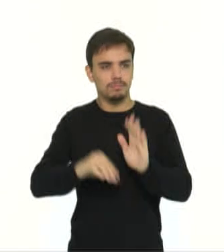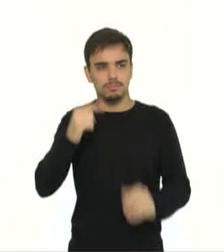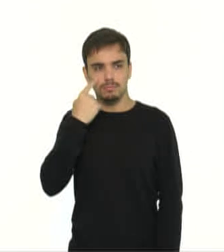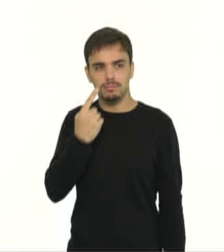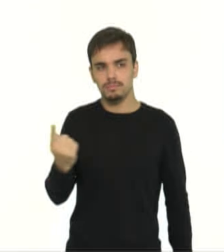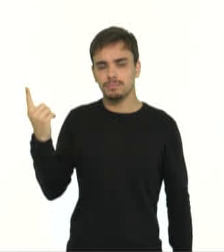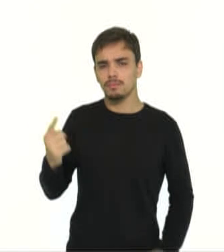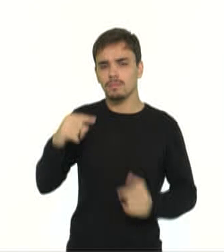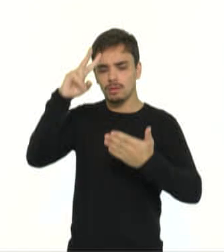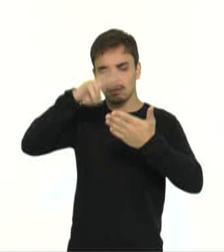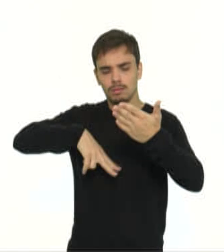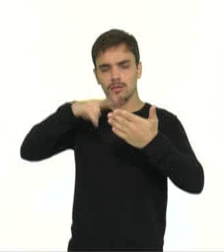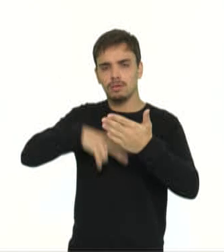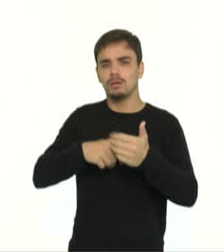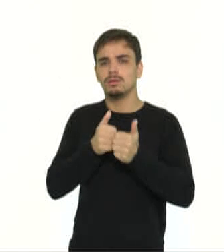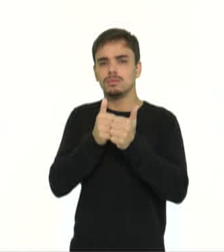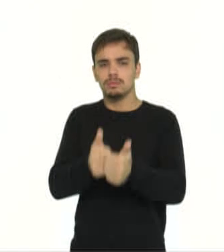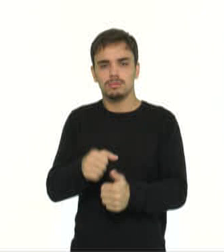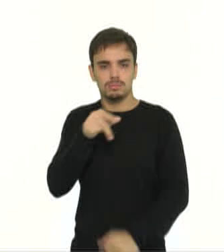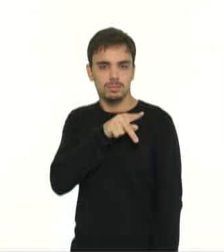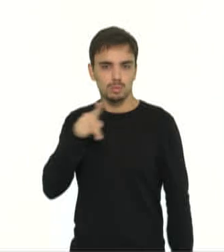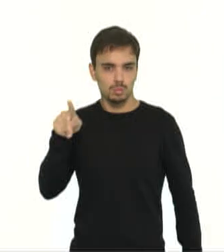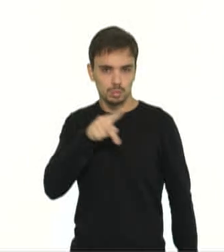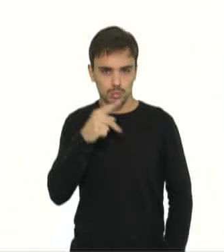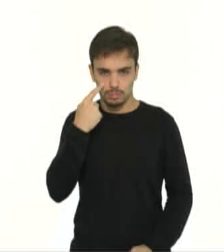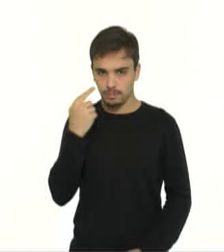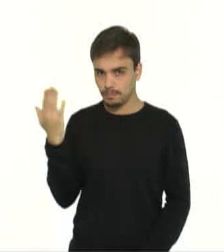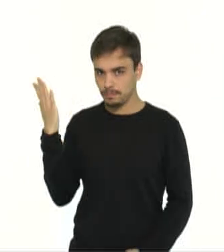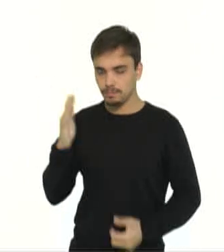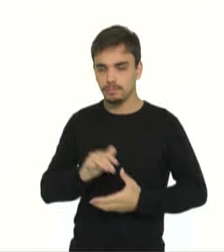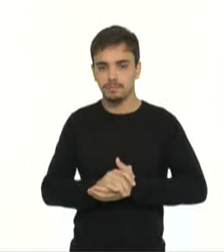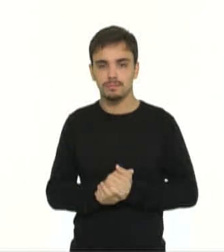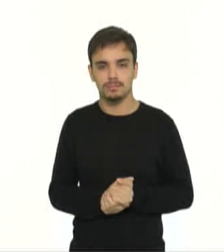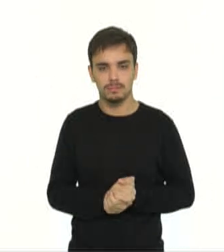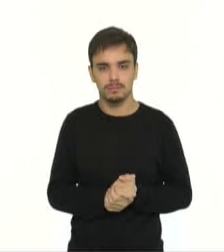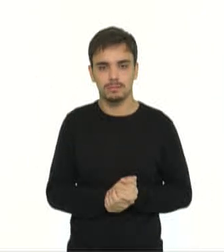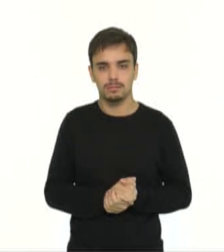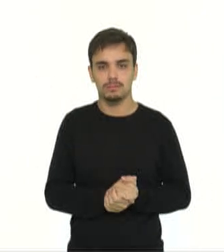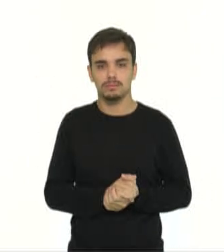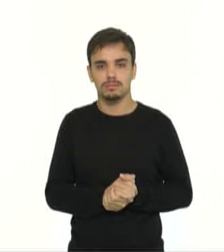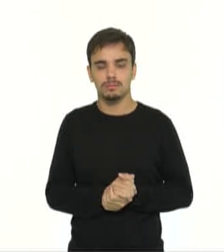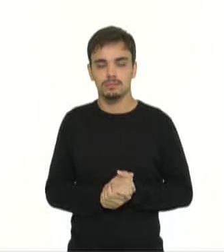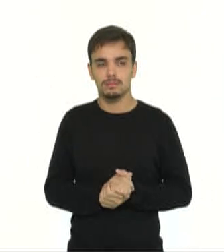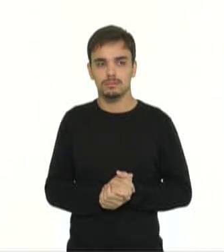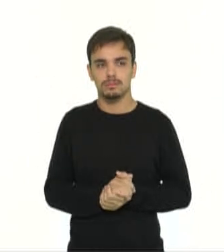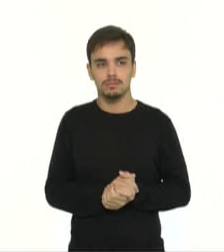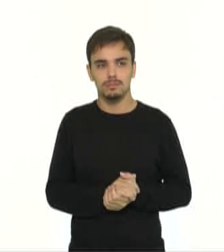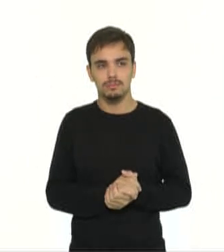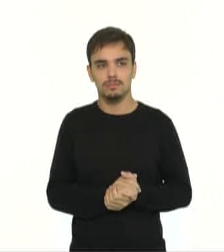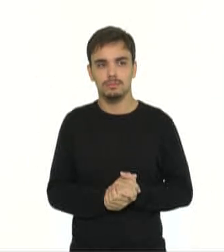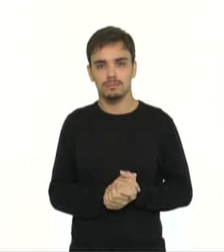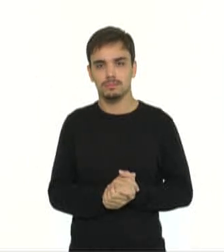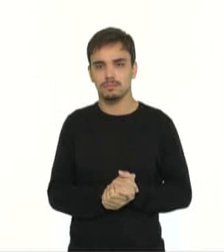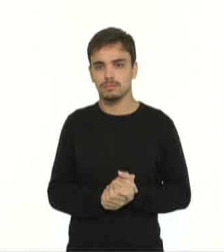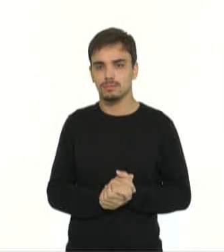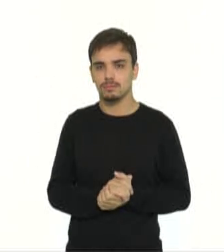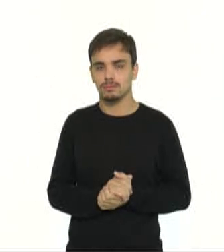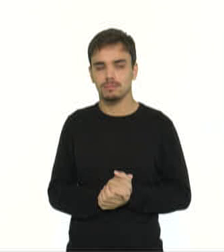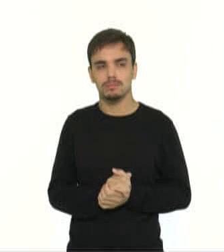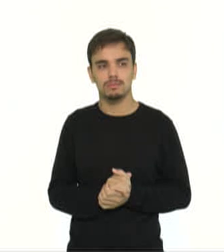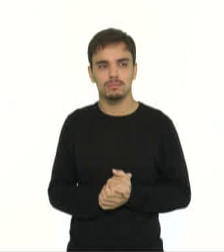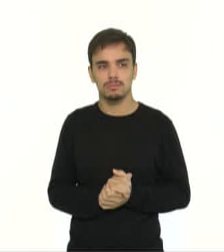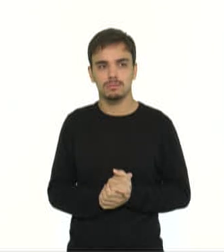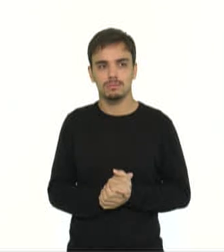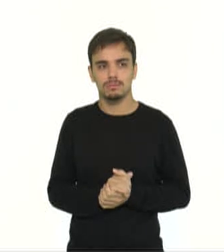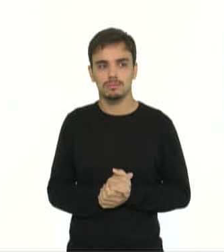the CompareTech, 60% of parents with children aged 14 to 18 reported them